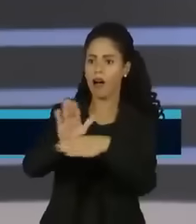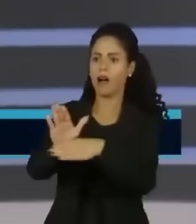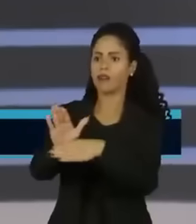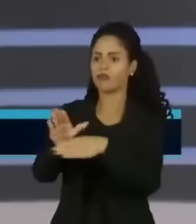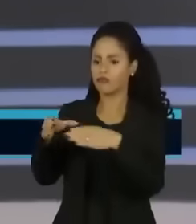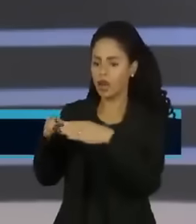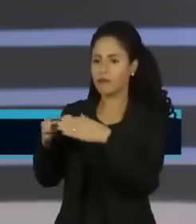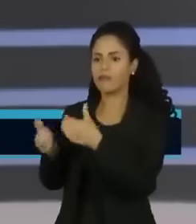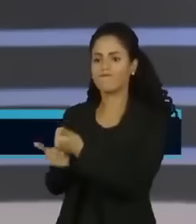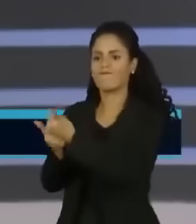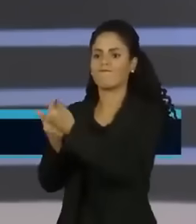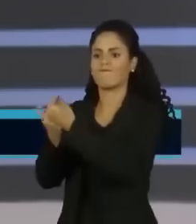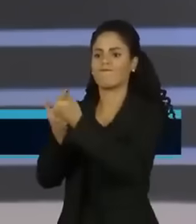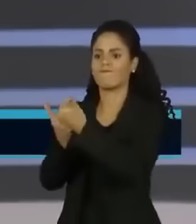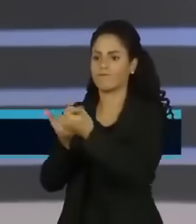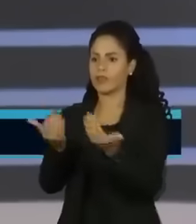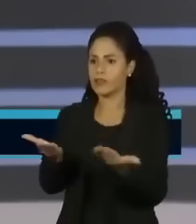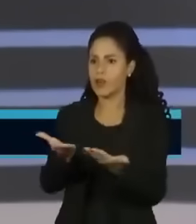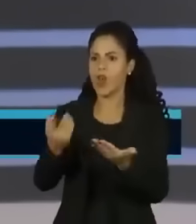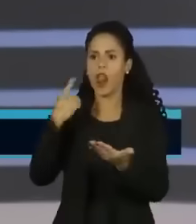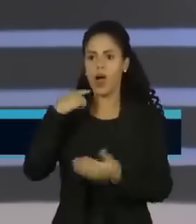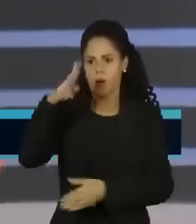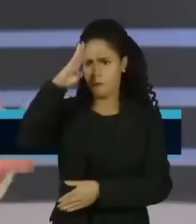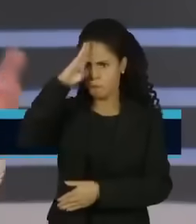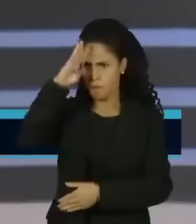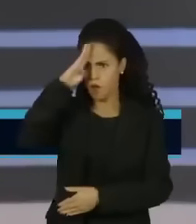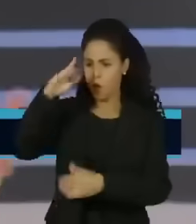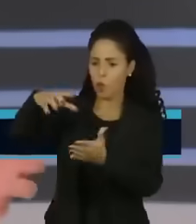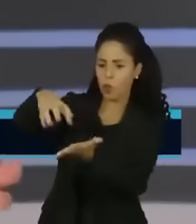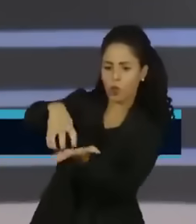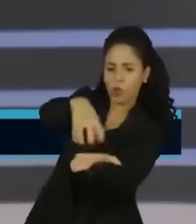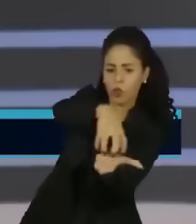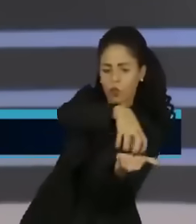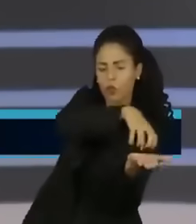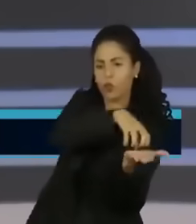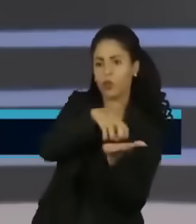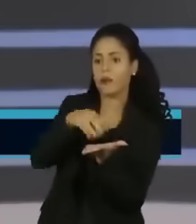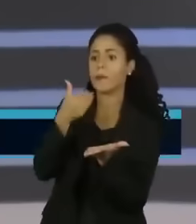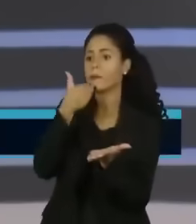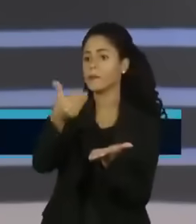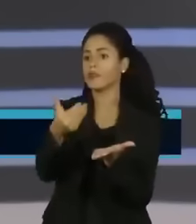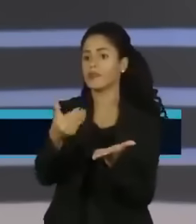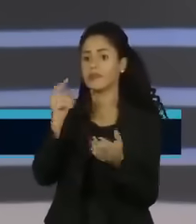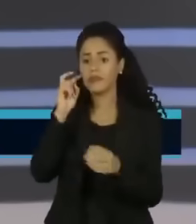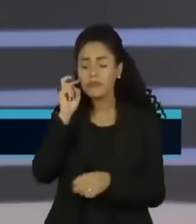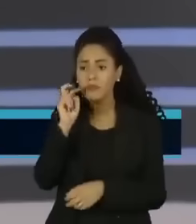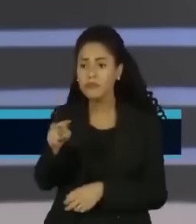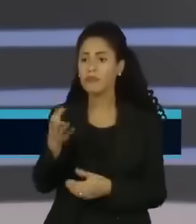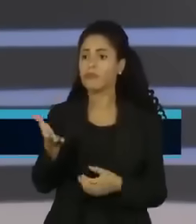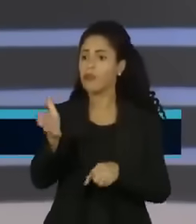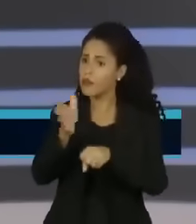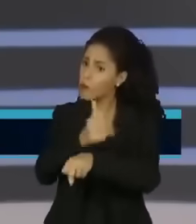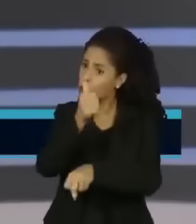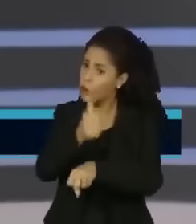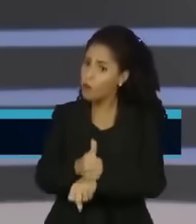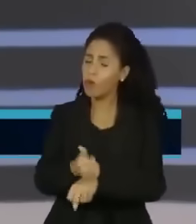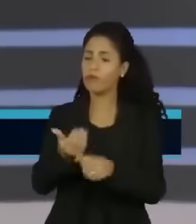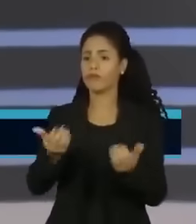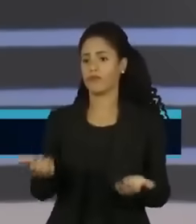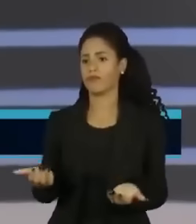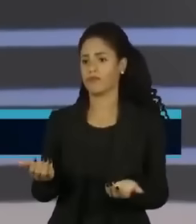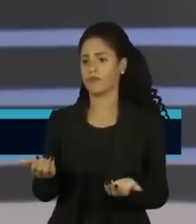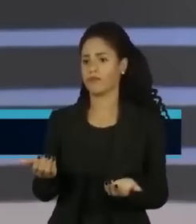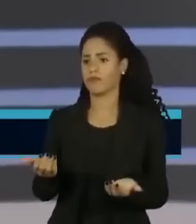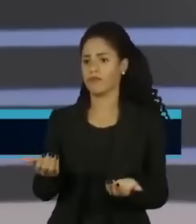de sublevação na frente dos quartéis, em rodovias, em todos esses lugares, a gente vê um desenho de um golpe, né? Um golpe que não